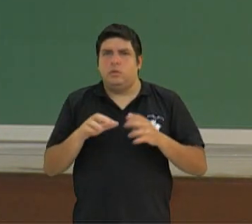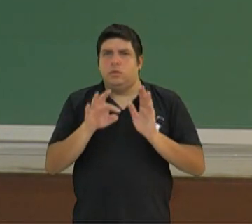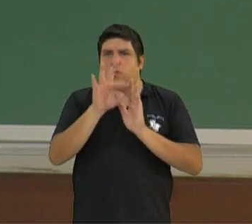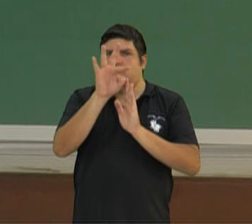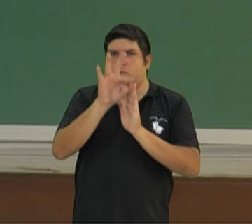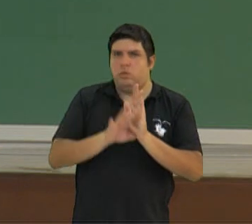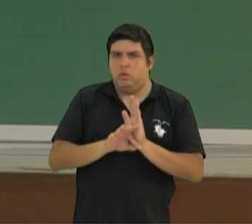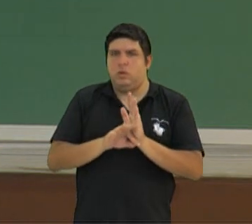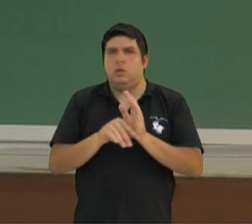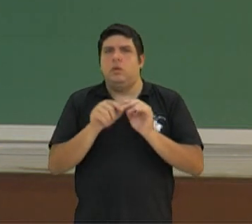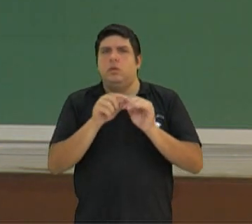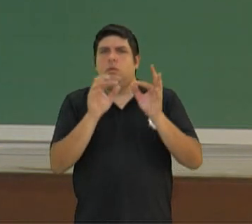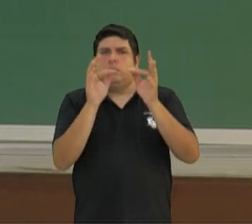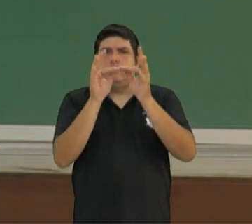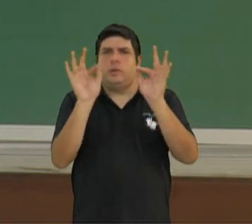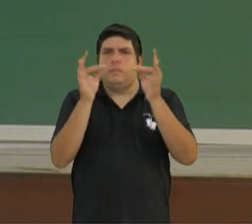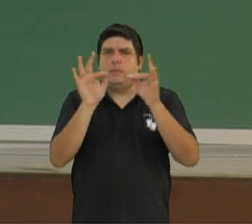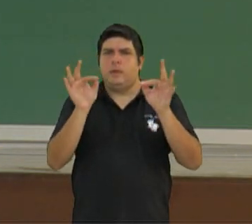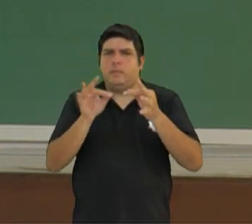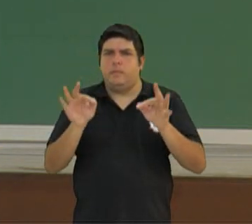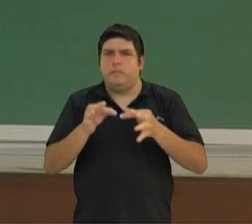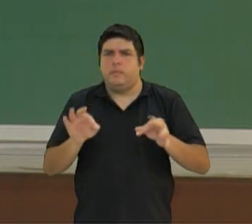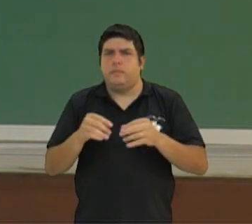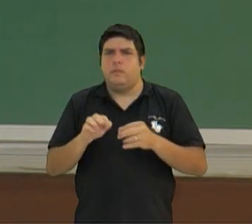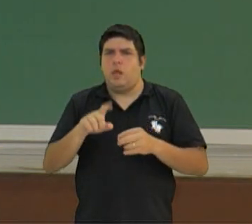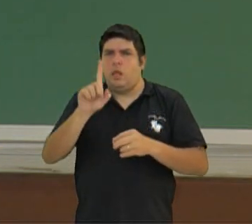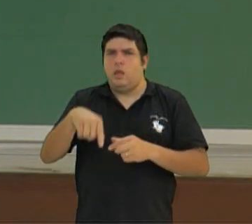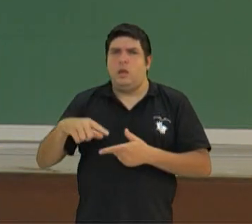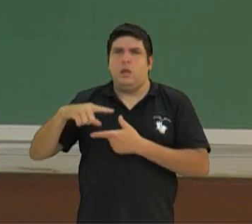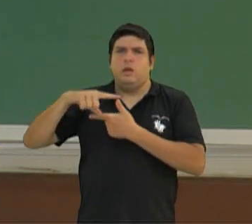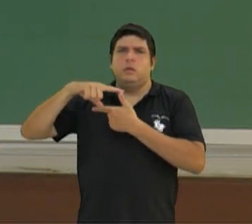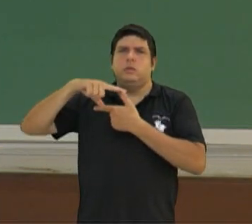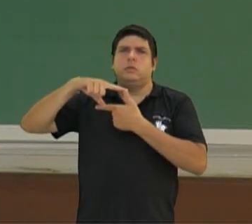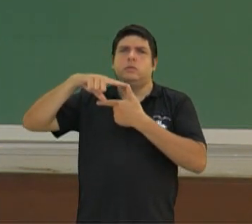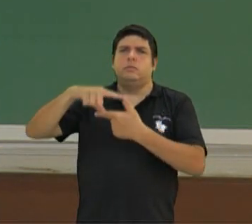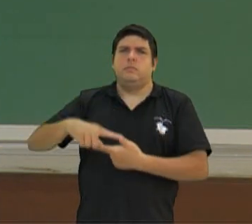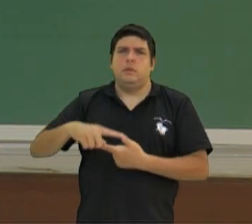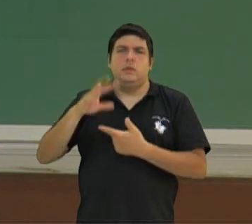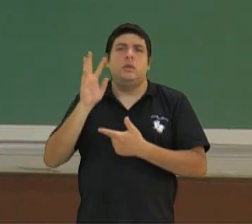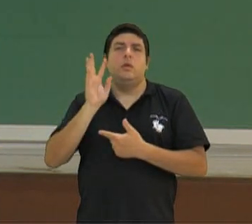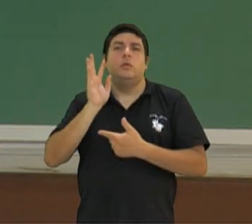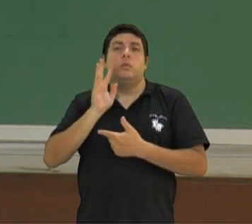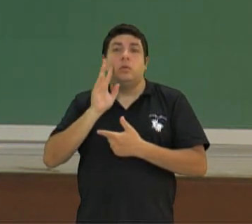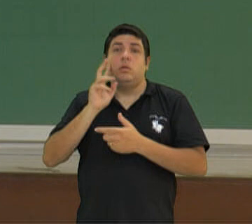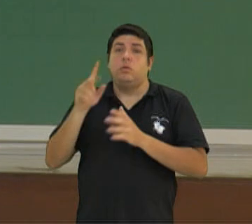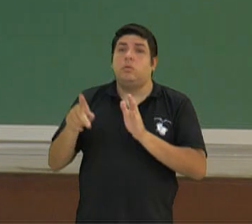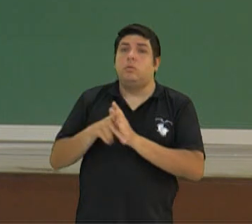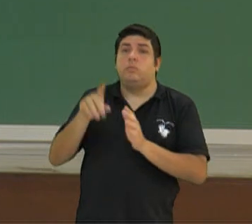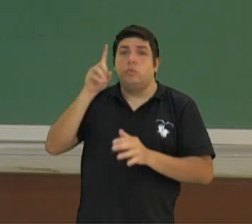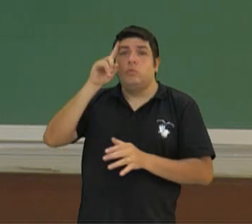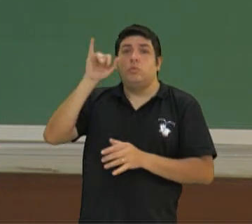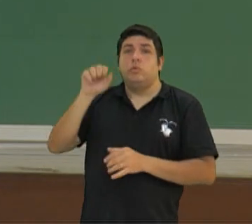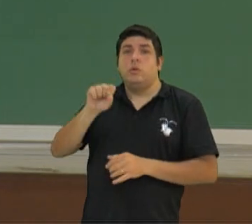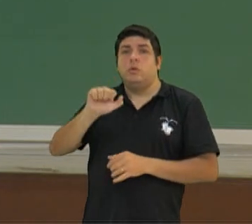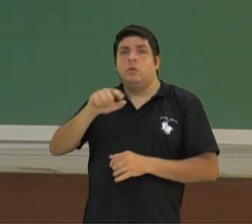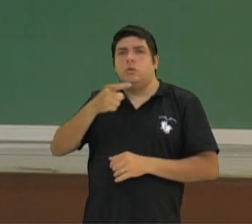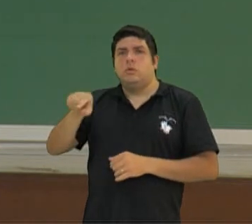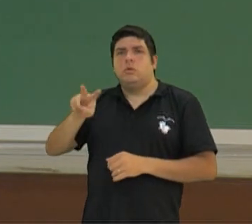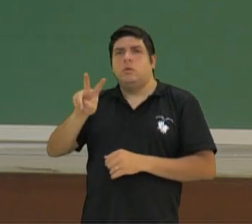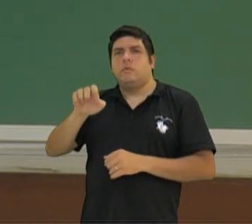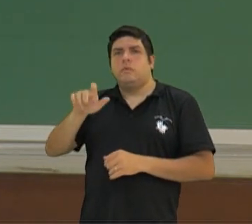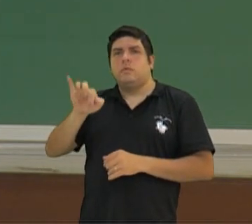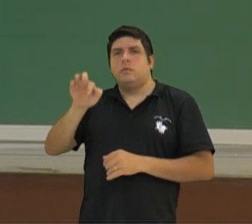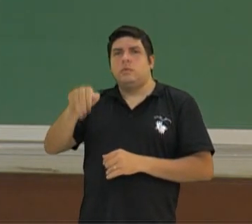texto que fala sobre uma tradição bem legal sobre o dia de Valentine's Day lá, né, nos países que celebram